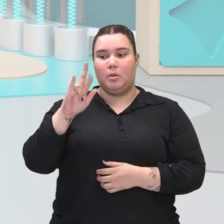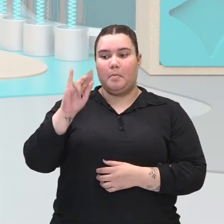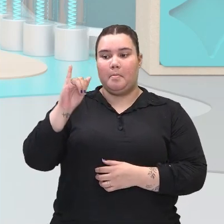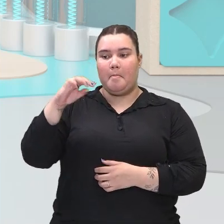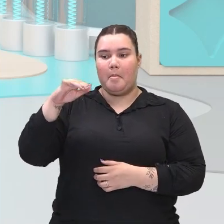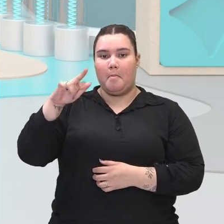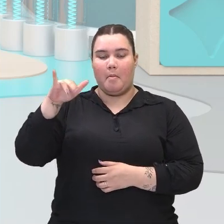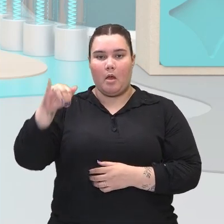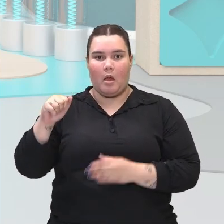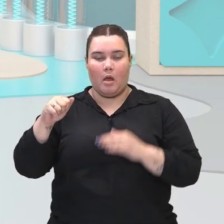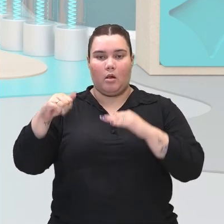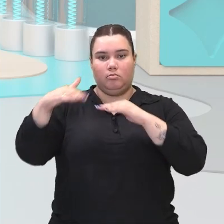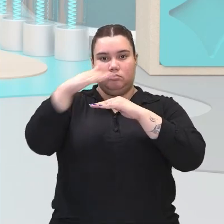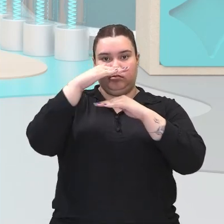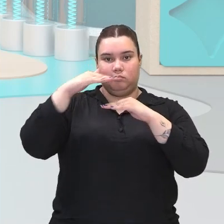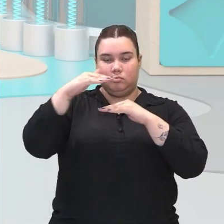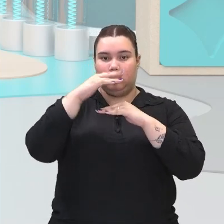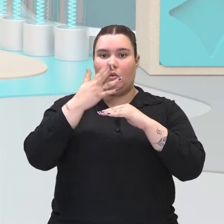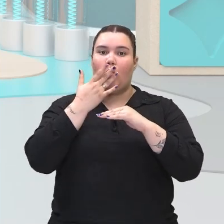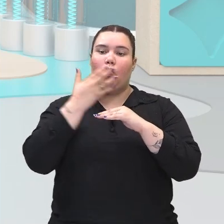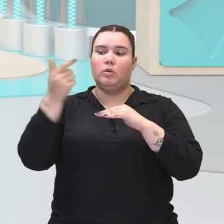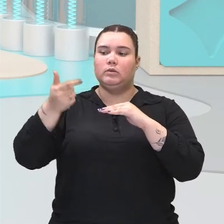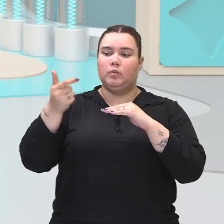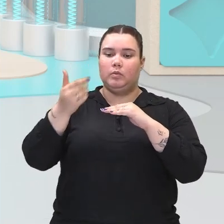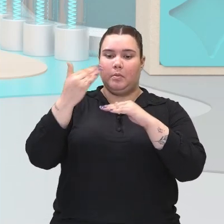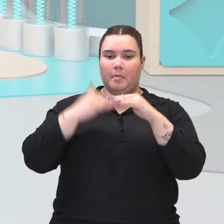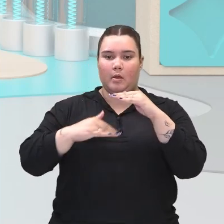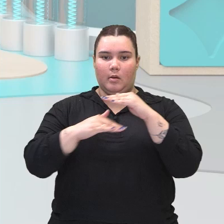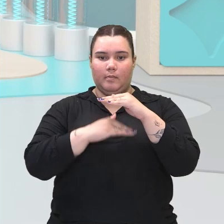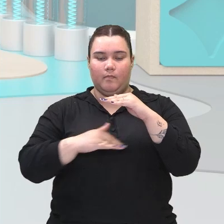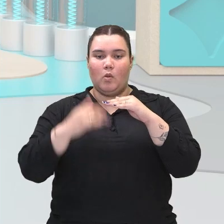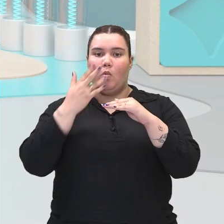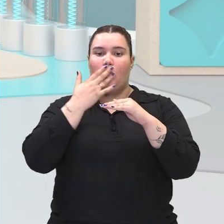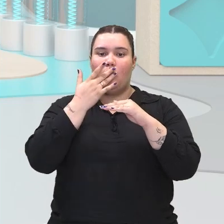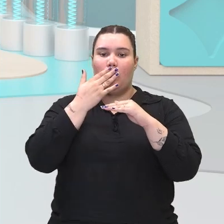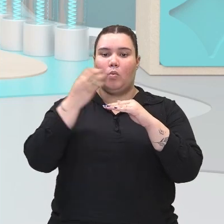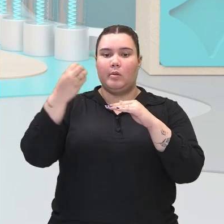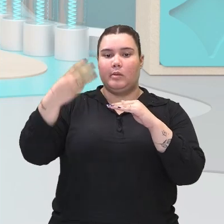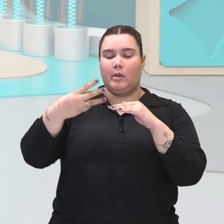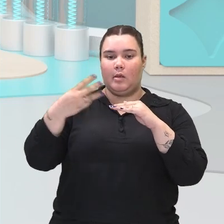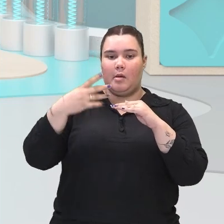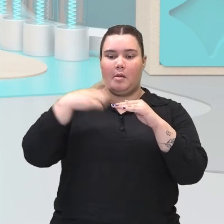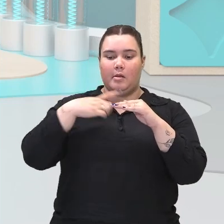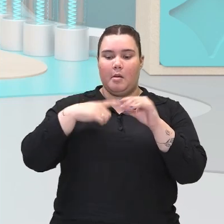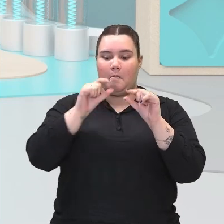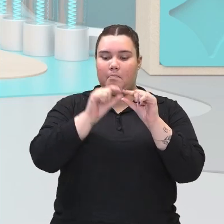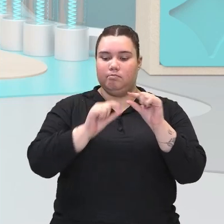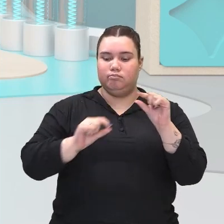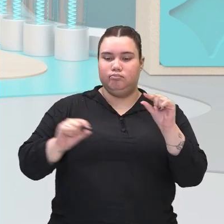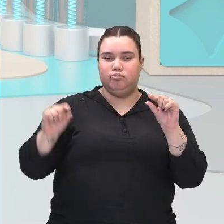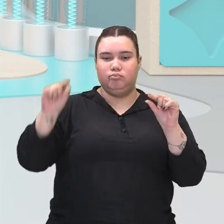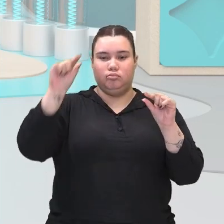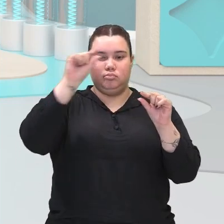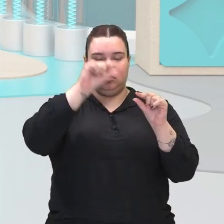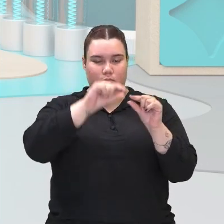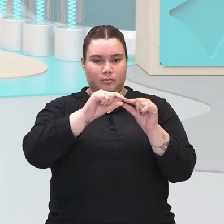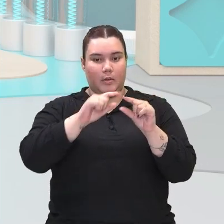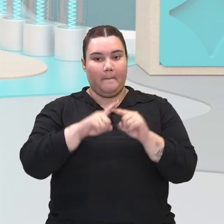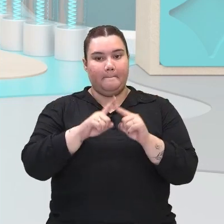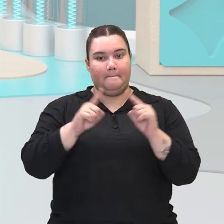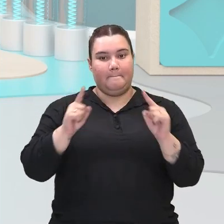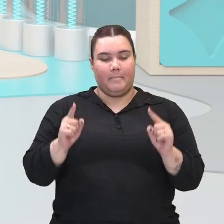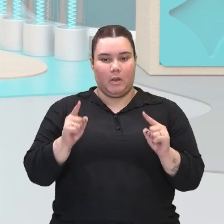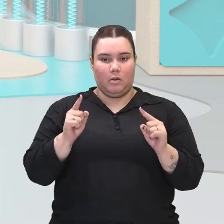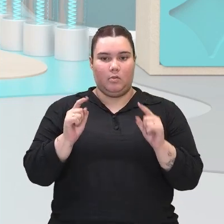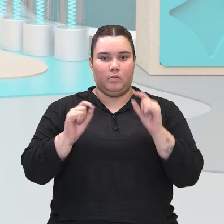Para baixo, cores secundárias. E as terciárias? Olha esse círculo de fora. Mas já ouviram